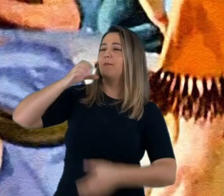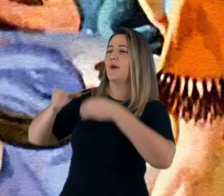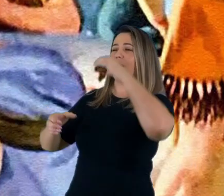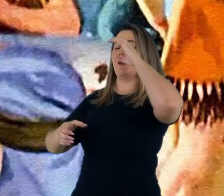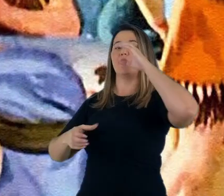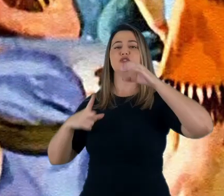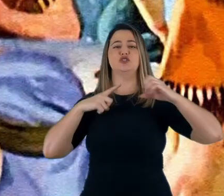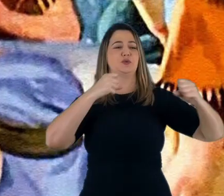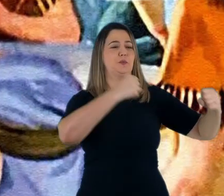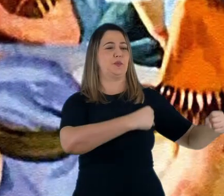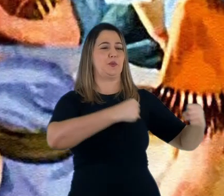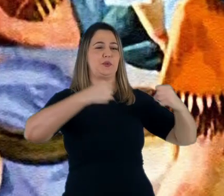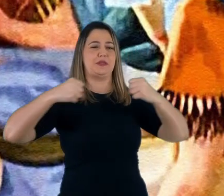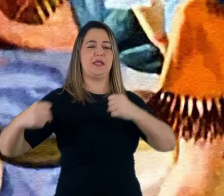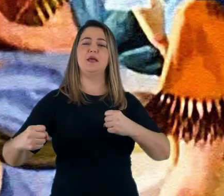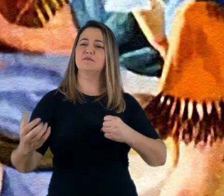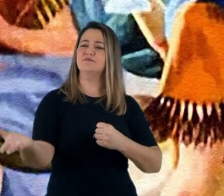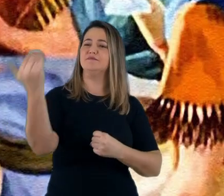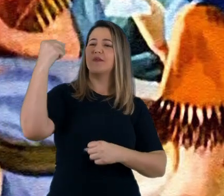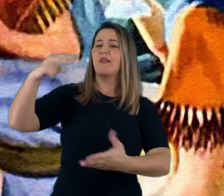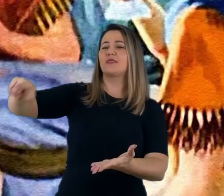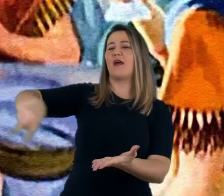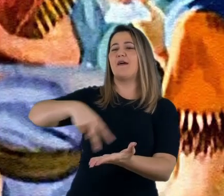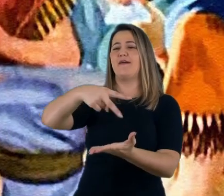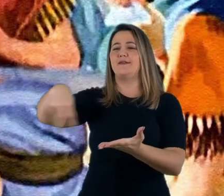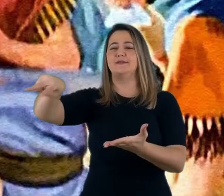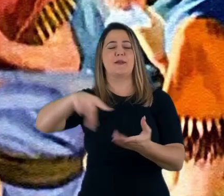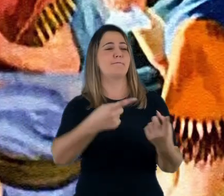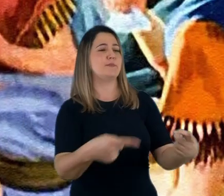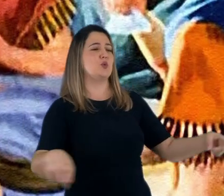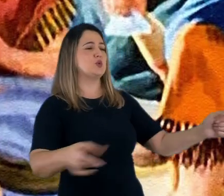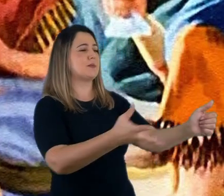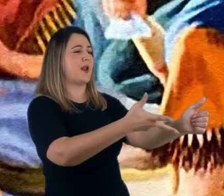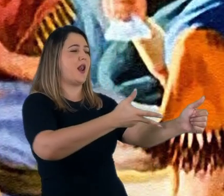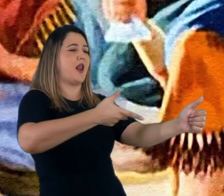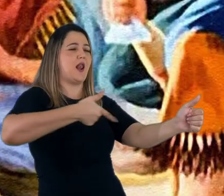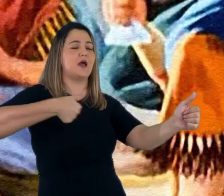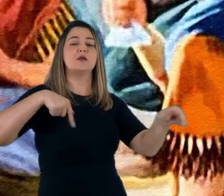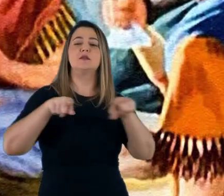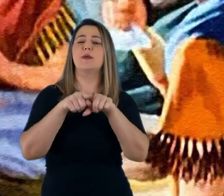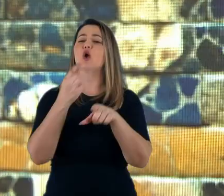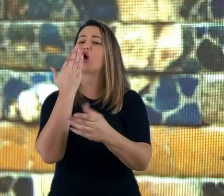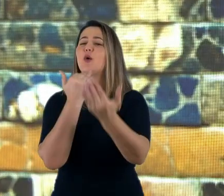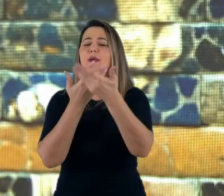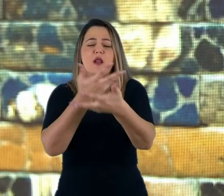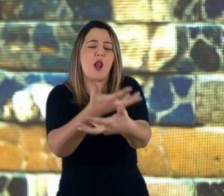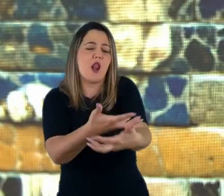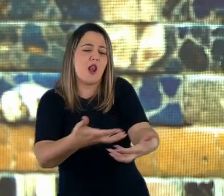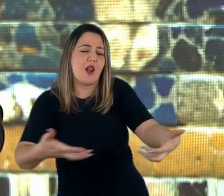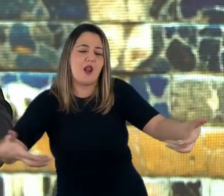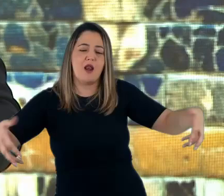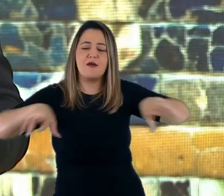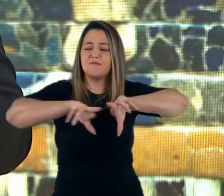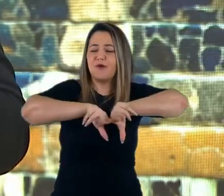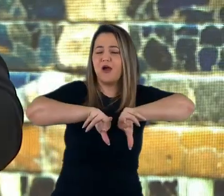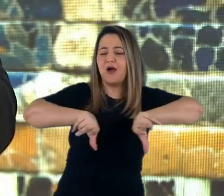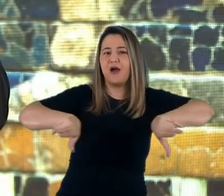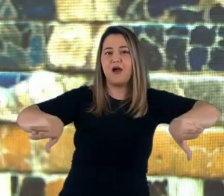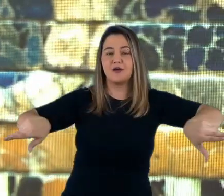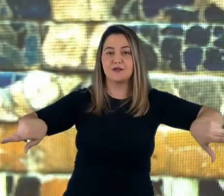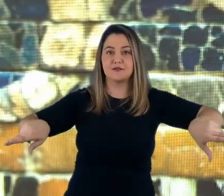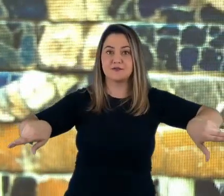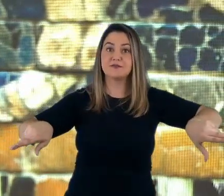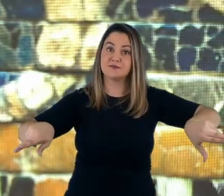poder que possuía e mandou trazer dançarinas, músicos e comida de toda a parte. Nessas ocasiões, seria